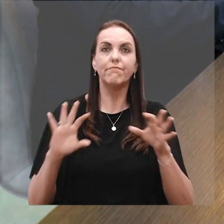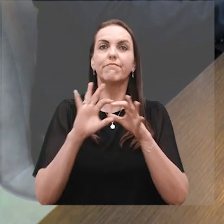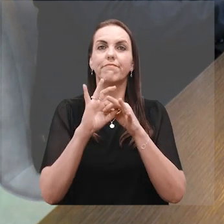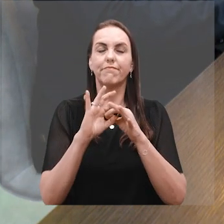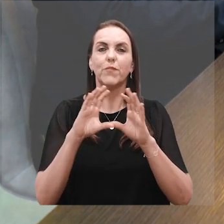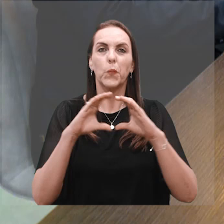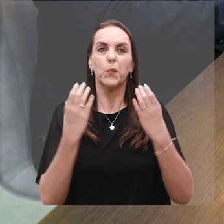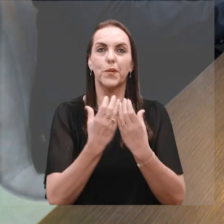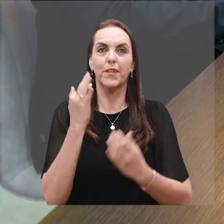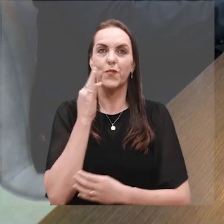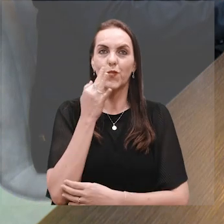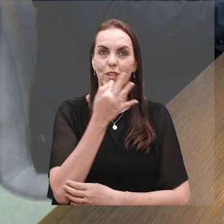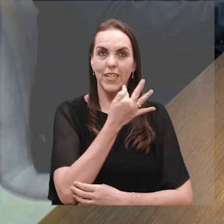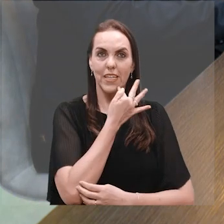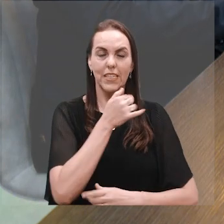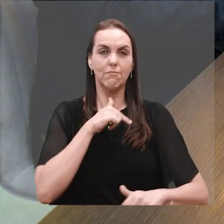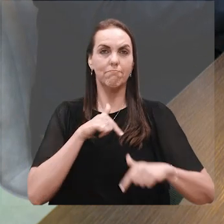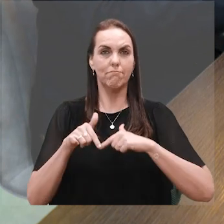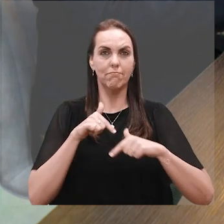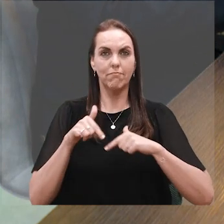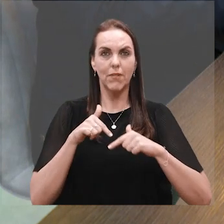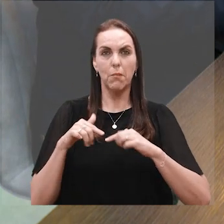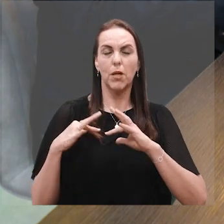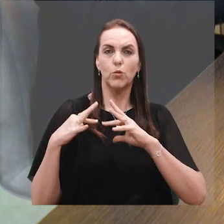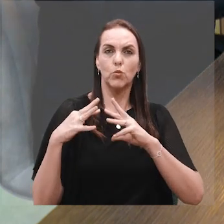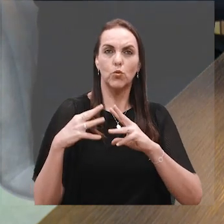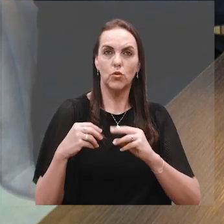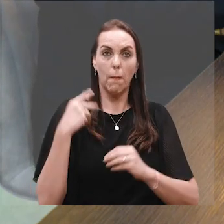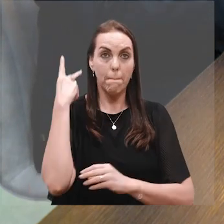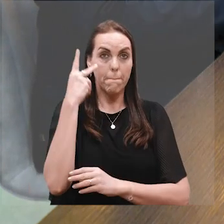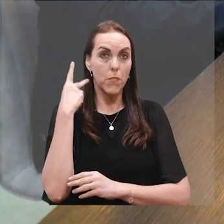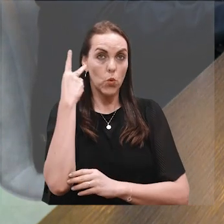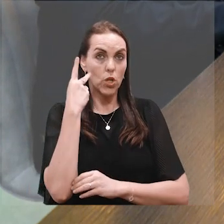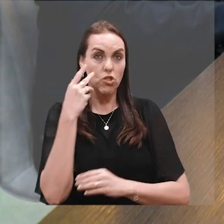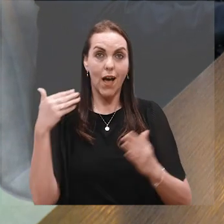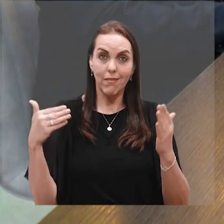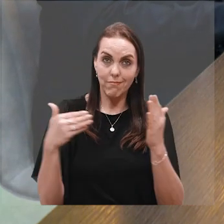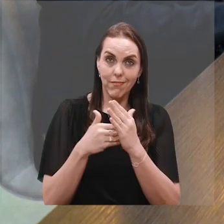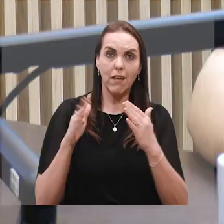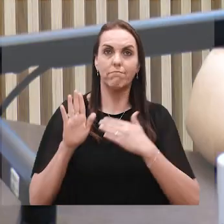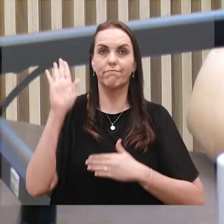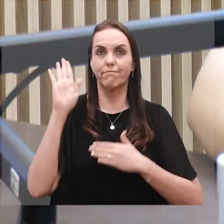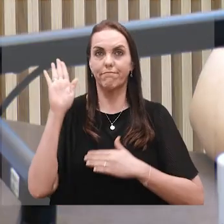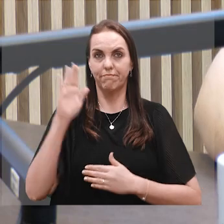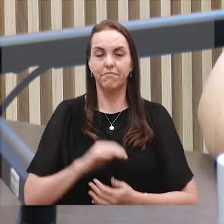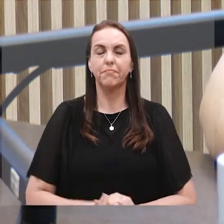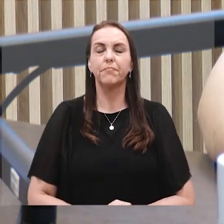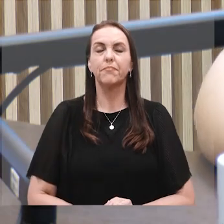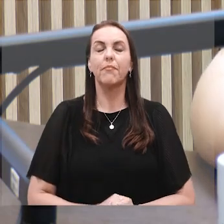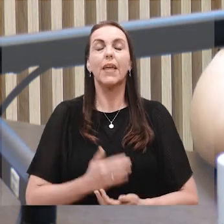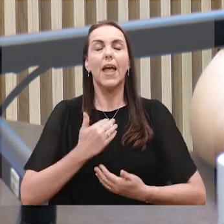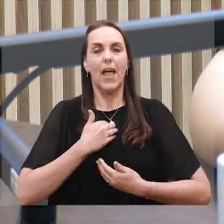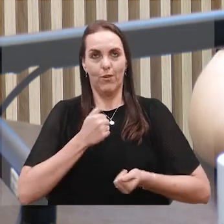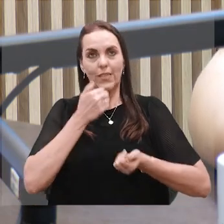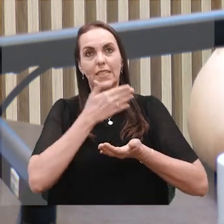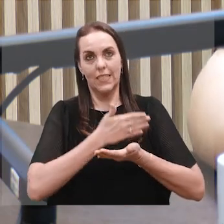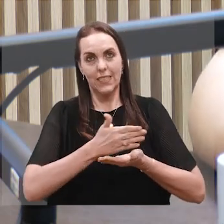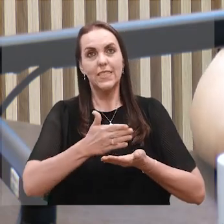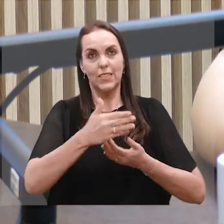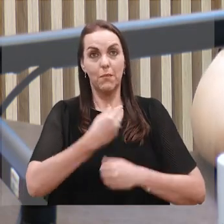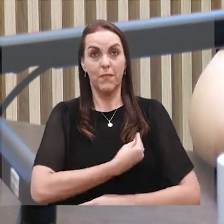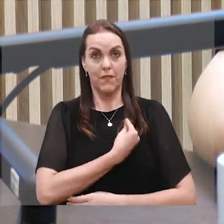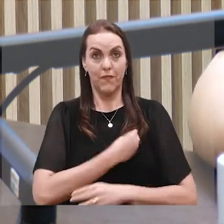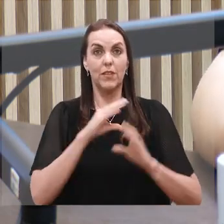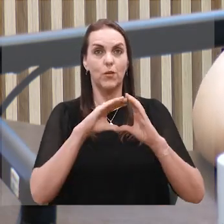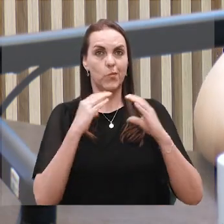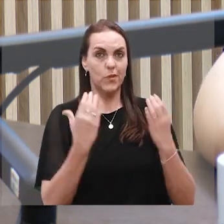a comunidade de Forqueta e todo o trabalho de familiarização com a política até concorrer. Bom, Fábio, eu inicio a minha vida